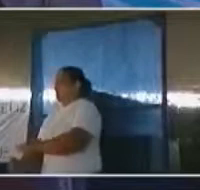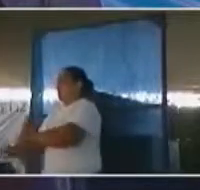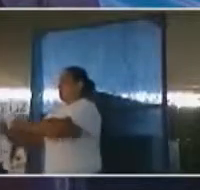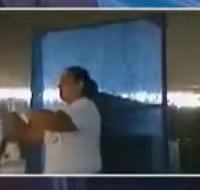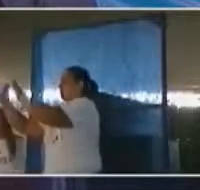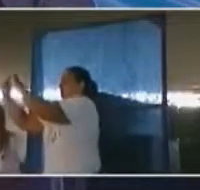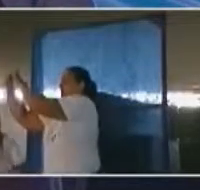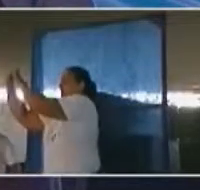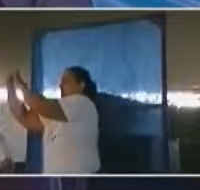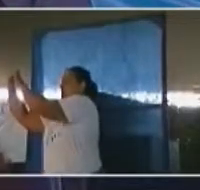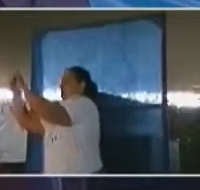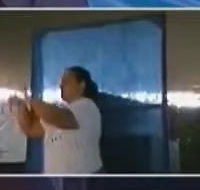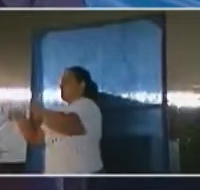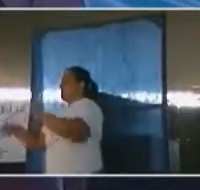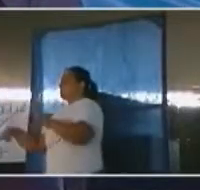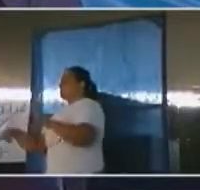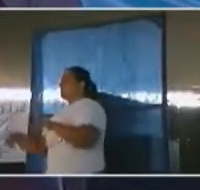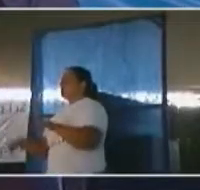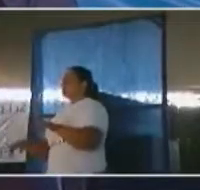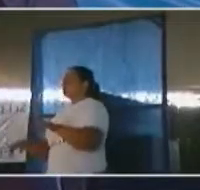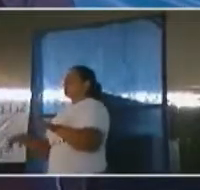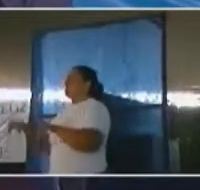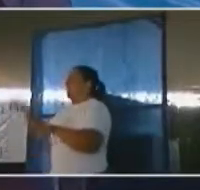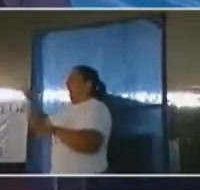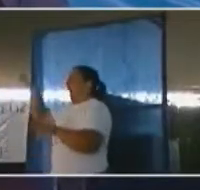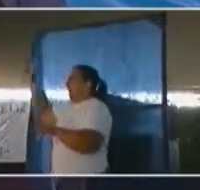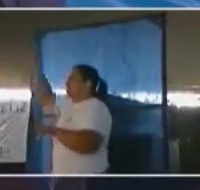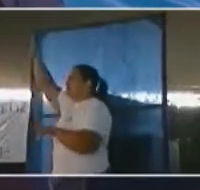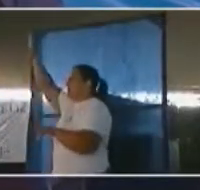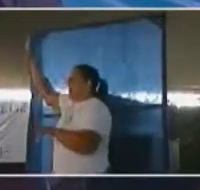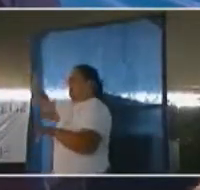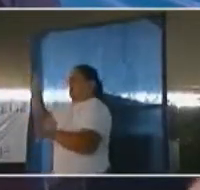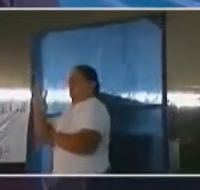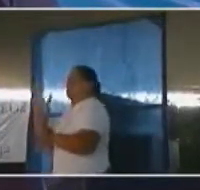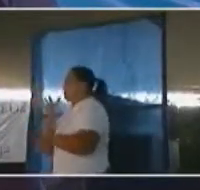está escrito ao Deus desconhecido.